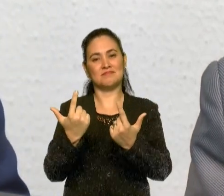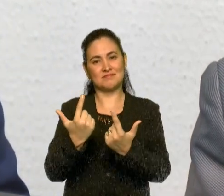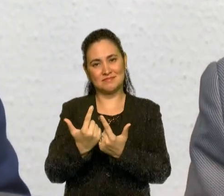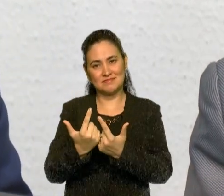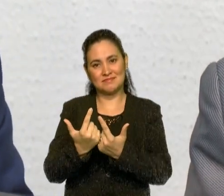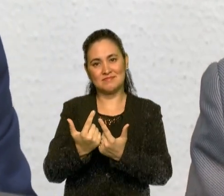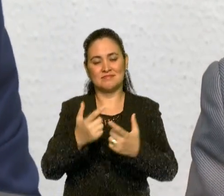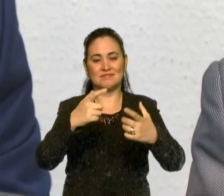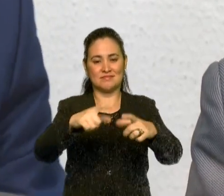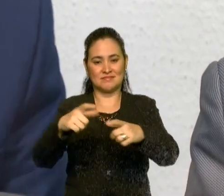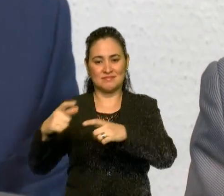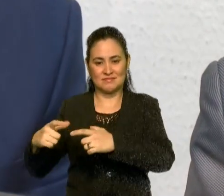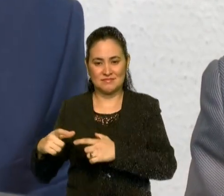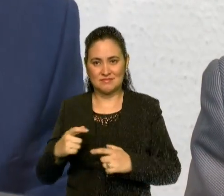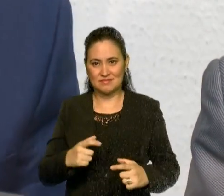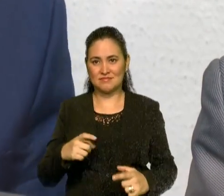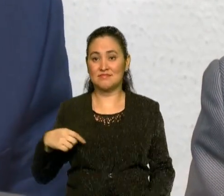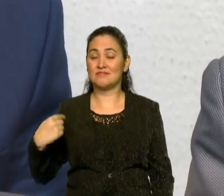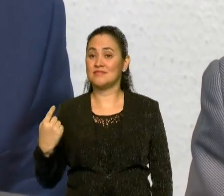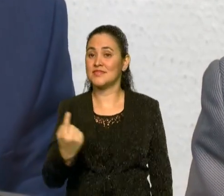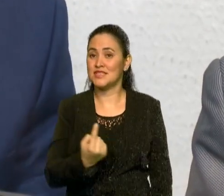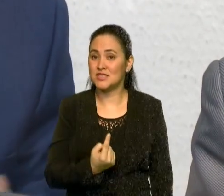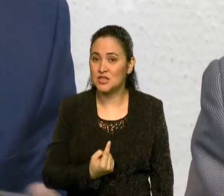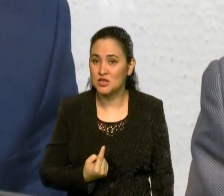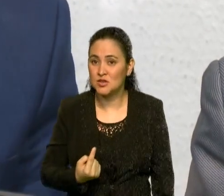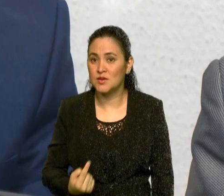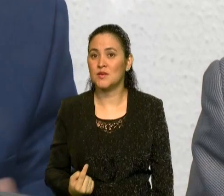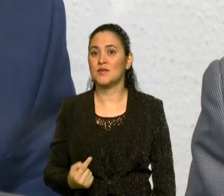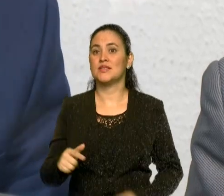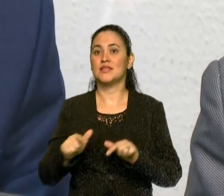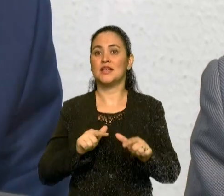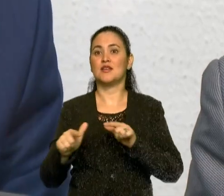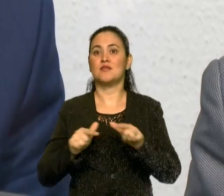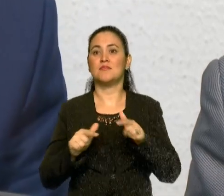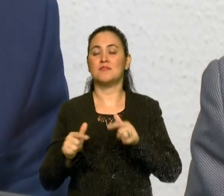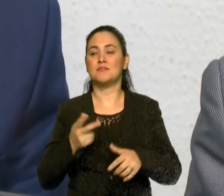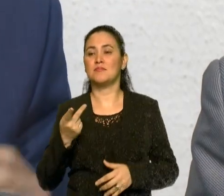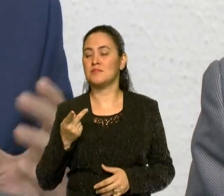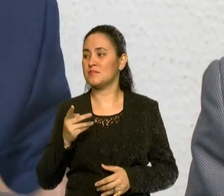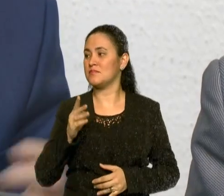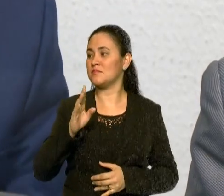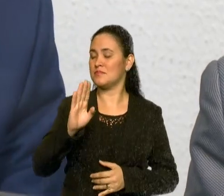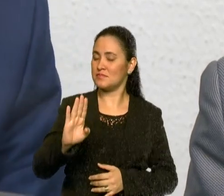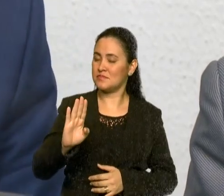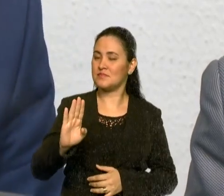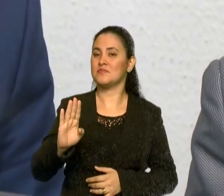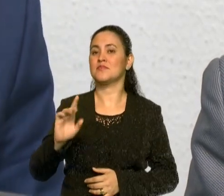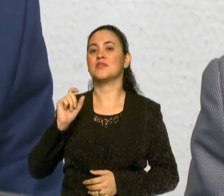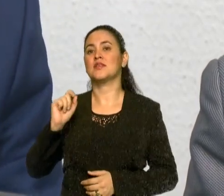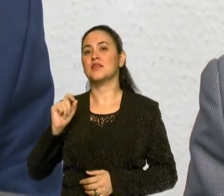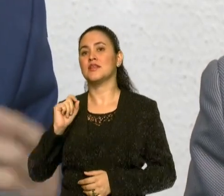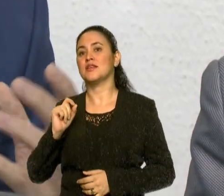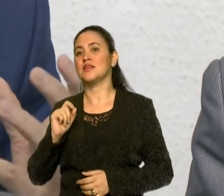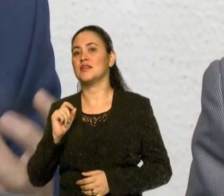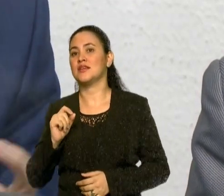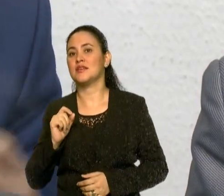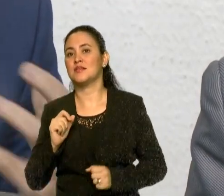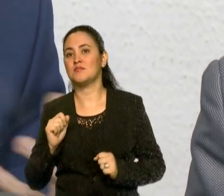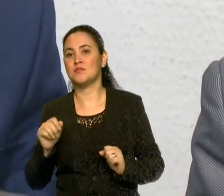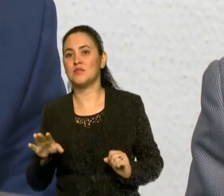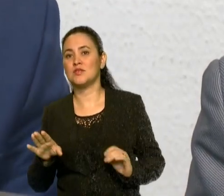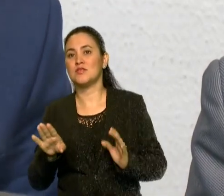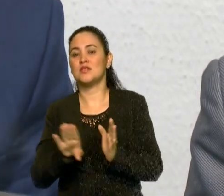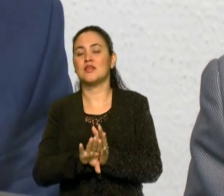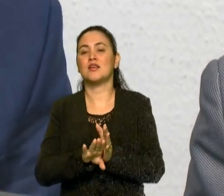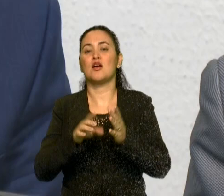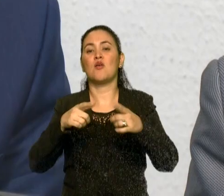somos agentes públicos, que nós que temos um belo discurso para poder chegarmos aonde estamos, que nós não